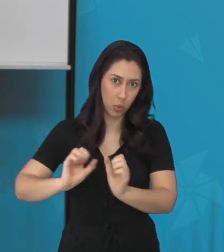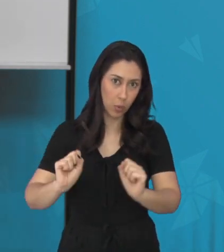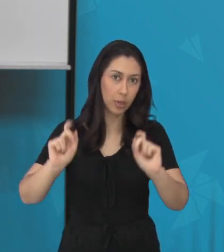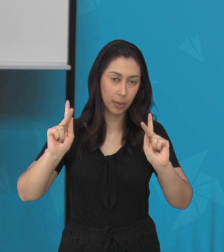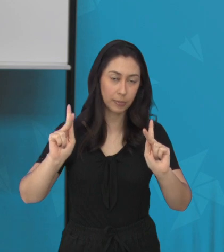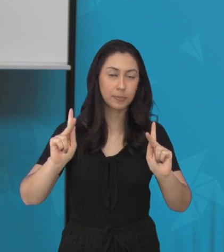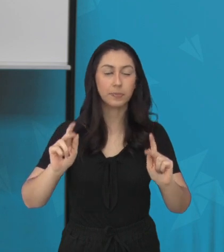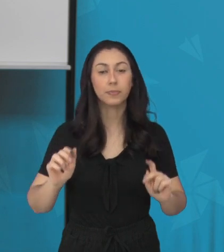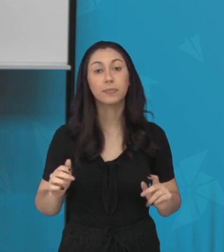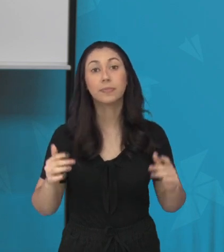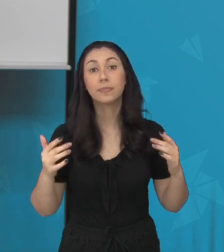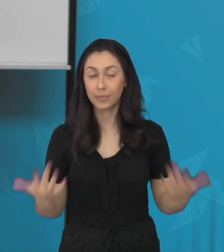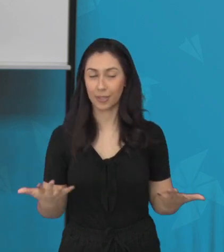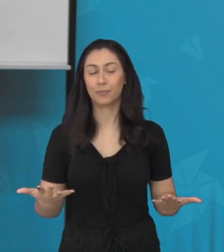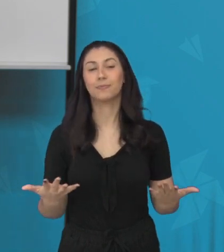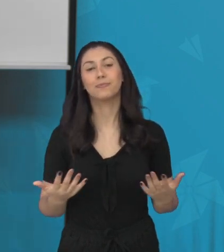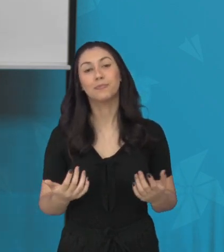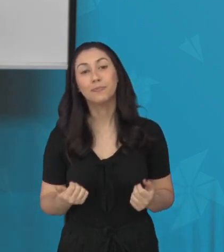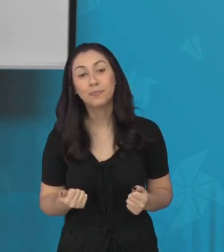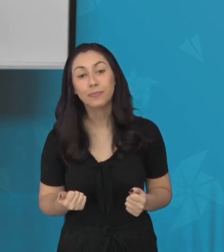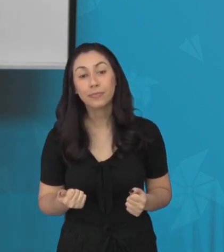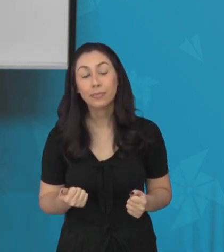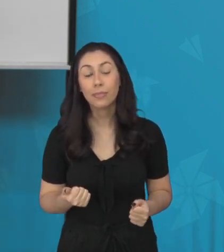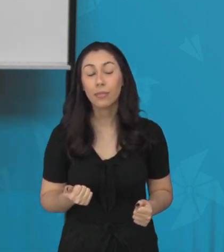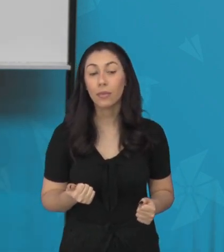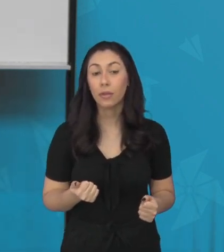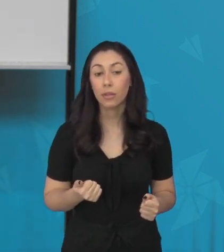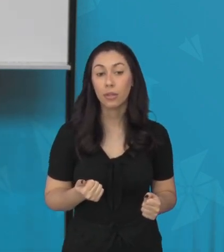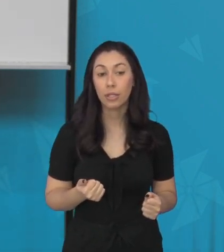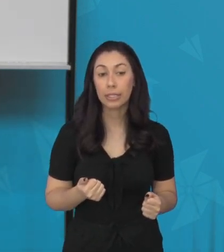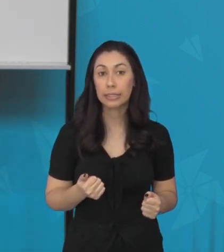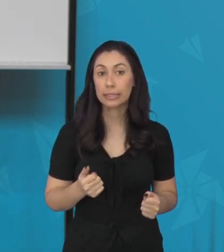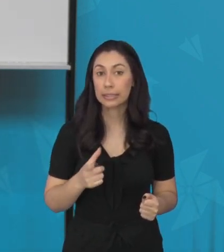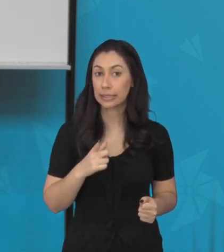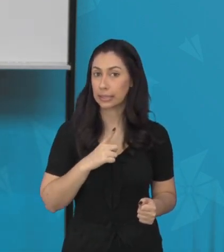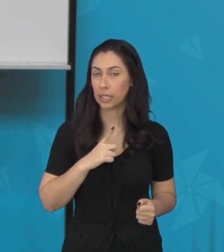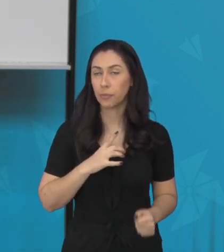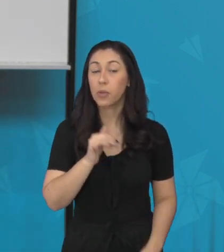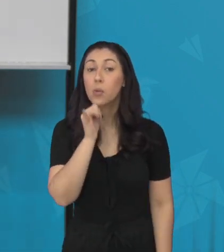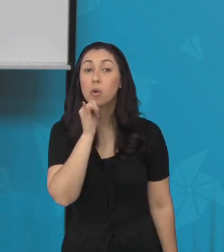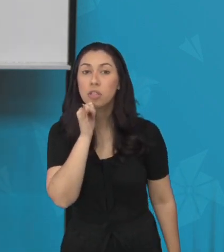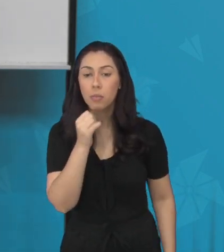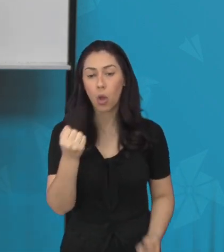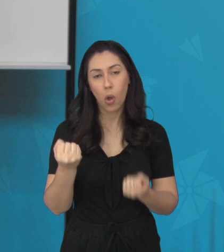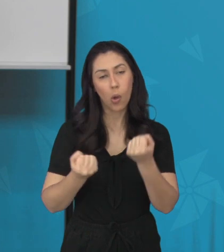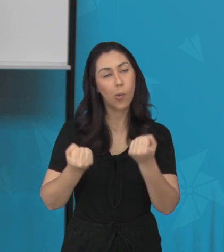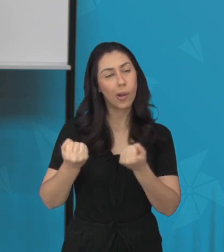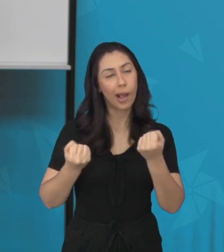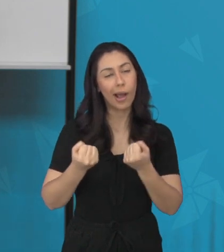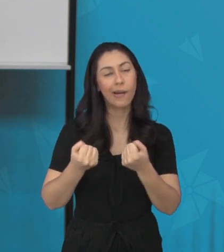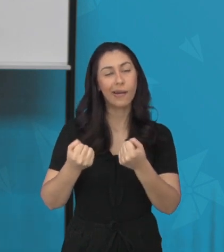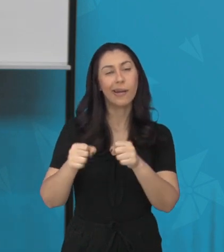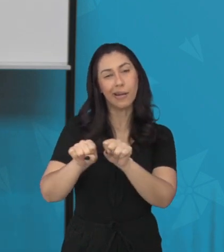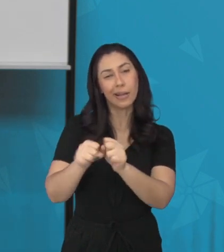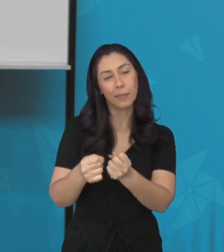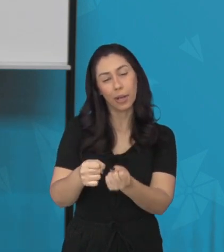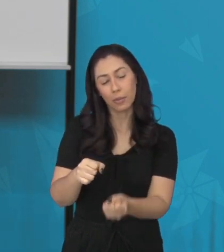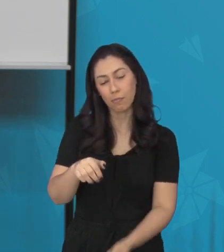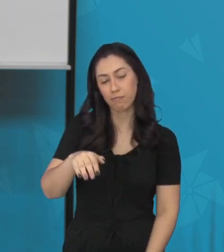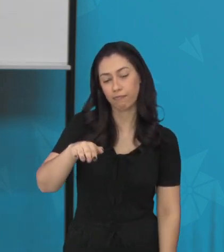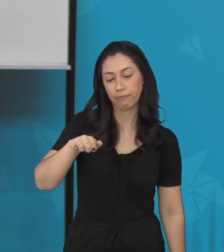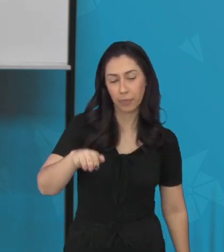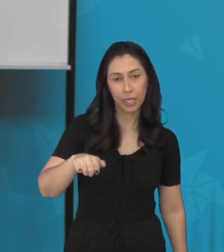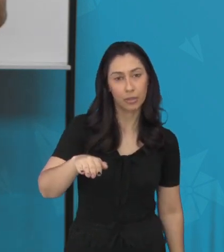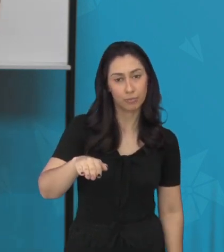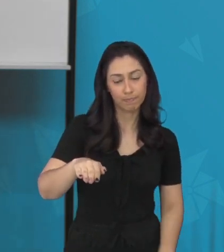bom? Vamos lá. Eu tenho um carro parado com defeito, o velho exemplo de força de atrito, esse é o